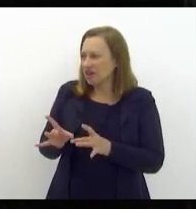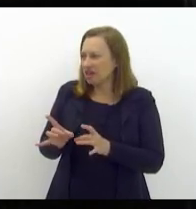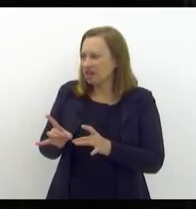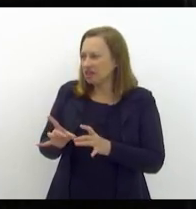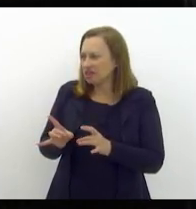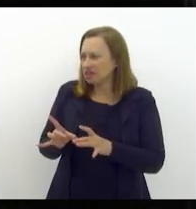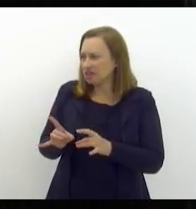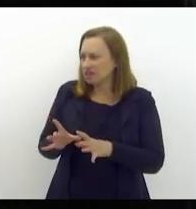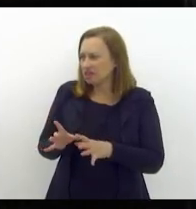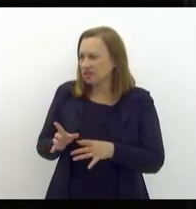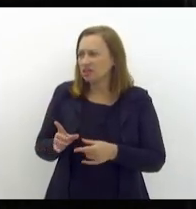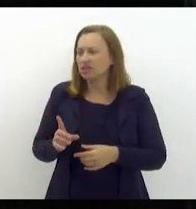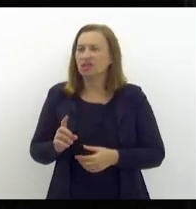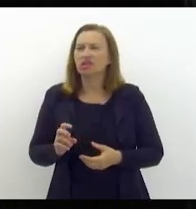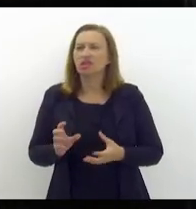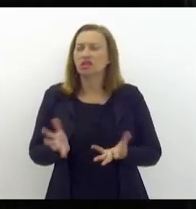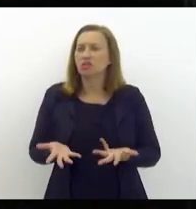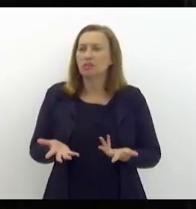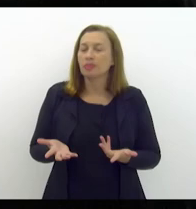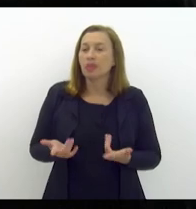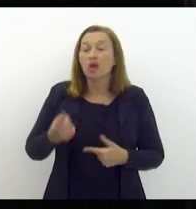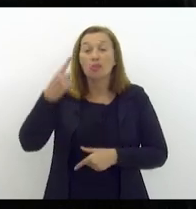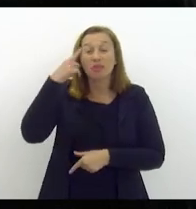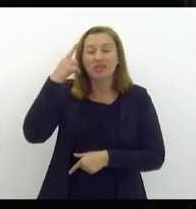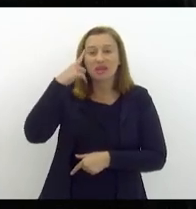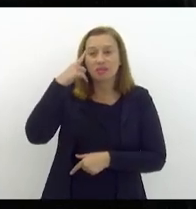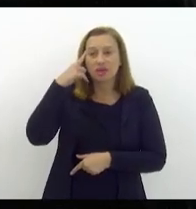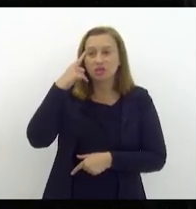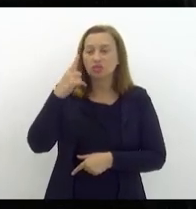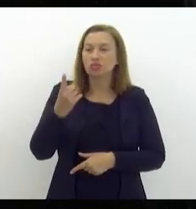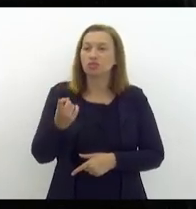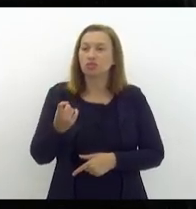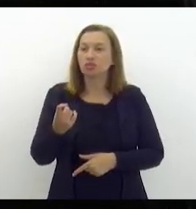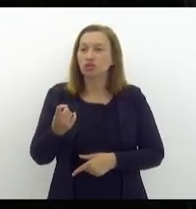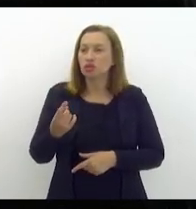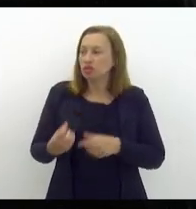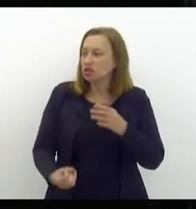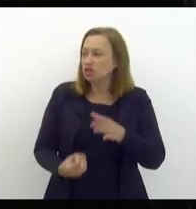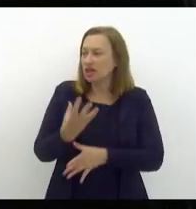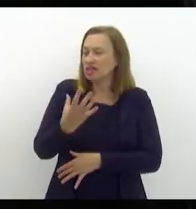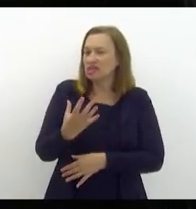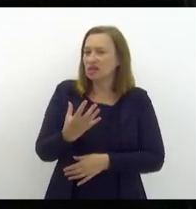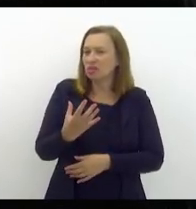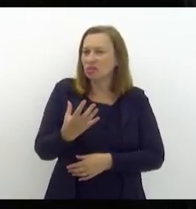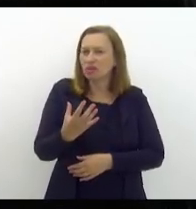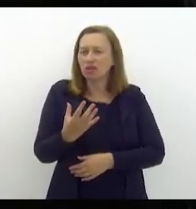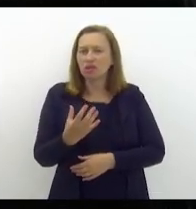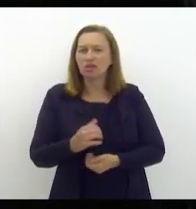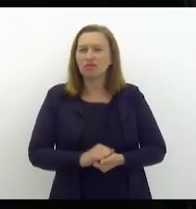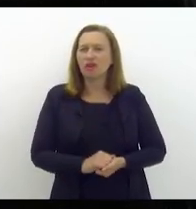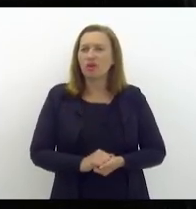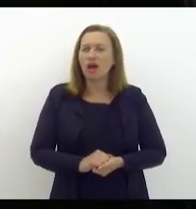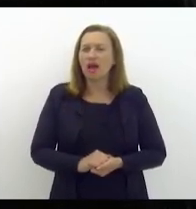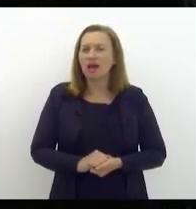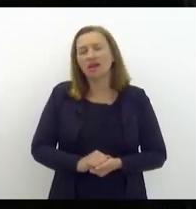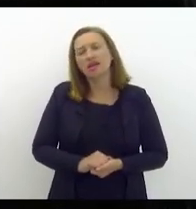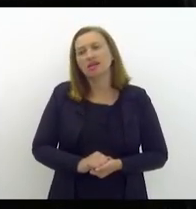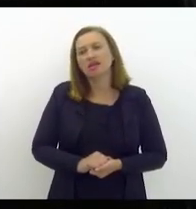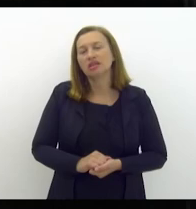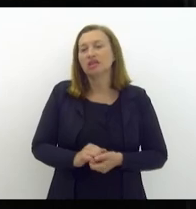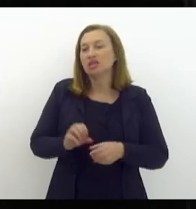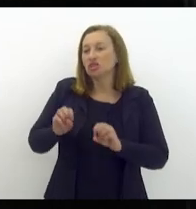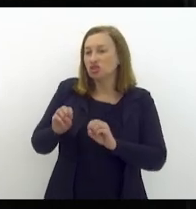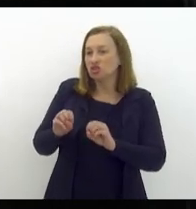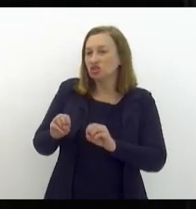de inteligência, que não é pautada numa lógica de desconstrução daquilo que o narcotráfico traz. E aí estou usando aqui a palavra narcotráfico porque